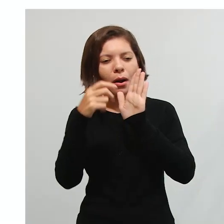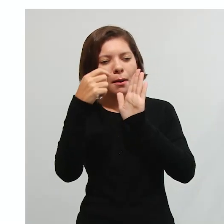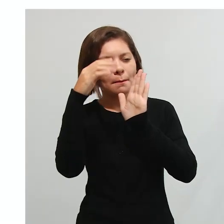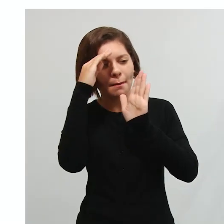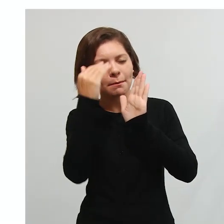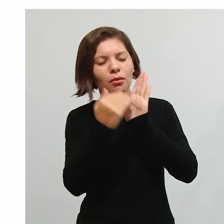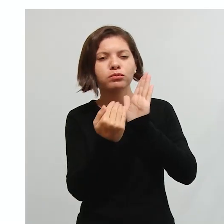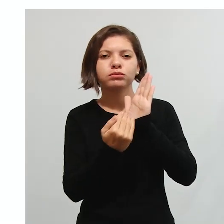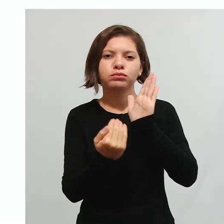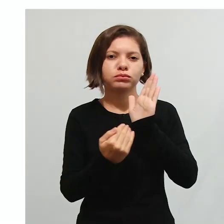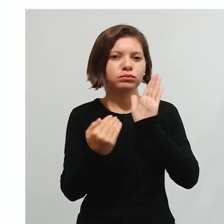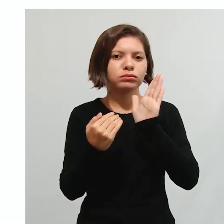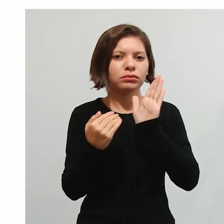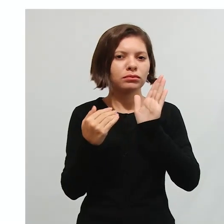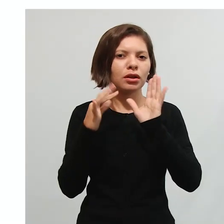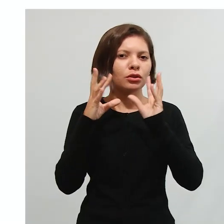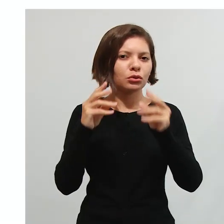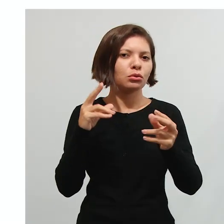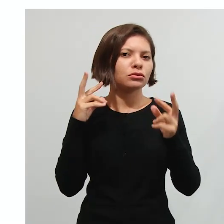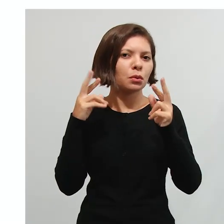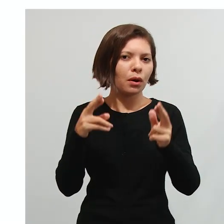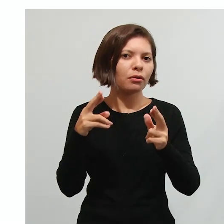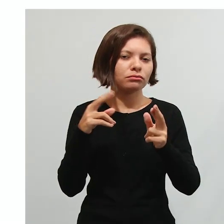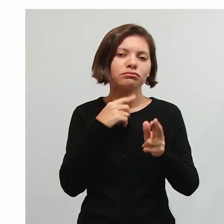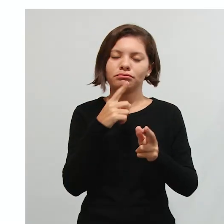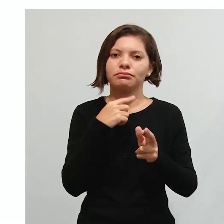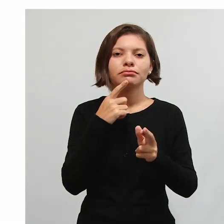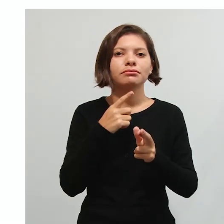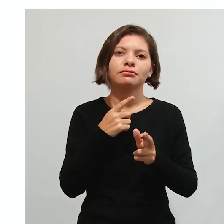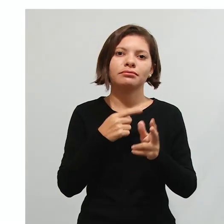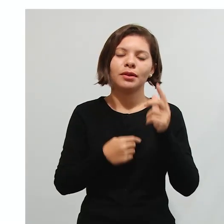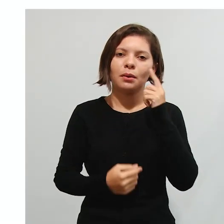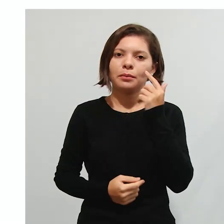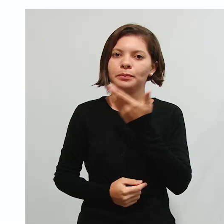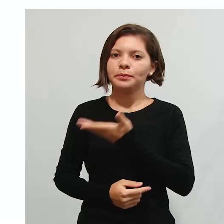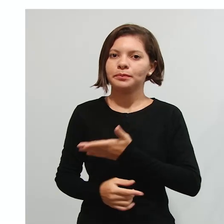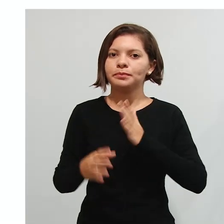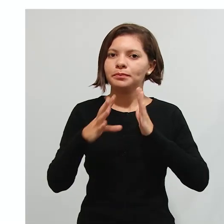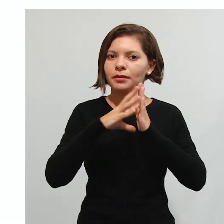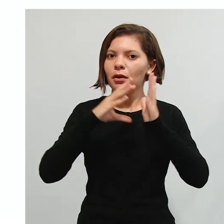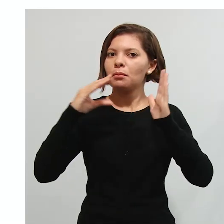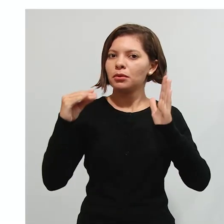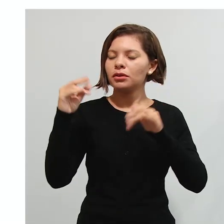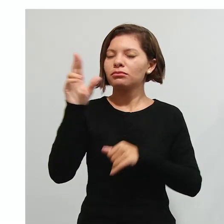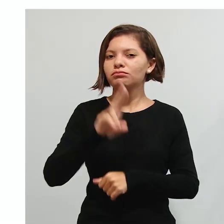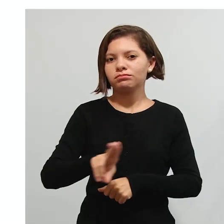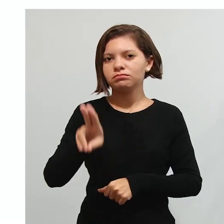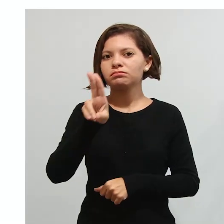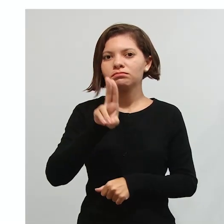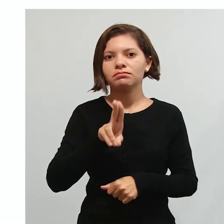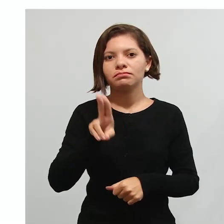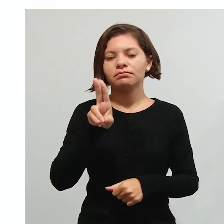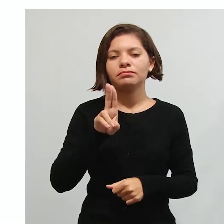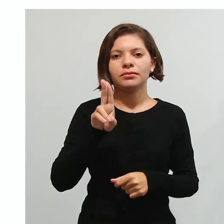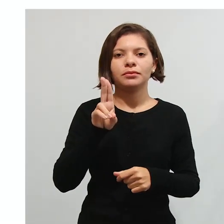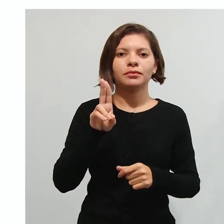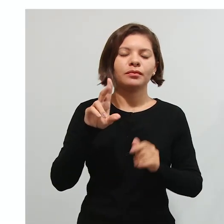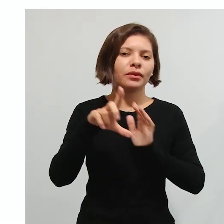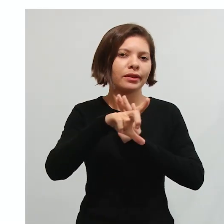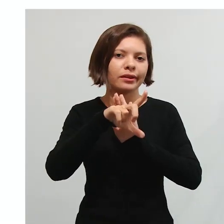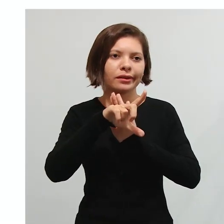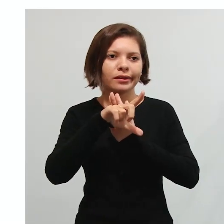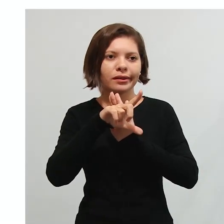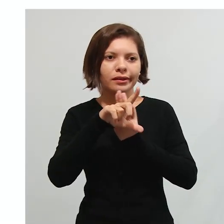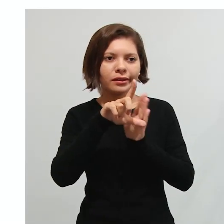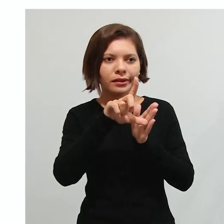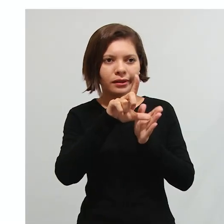rígido aplicável a todos os projetos mas a gente tem aqui Um um modelo que é bastante utilizado né